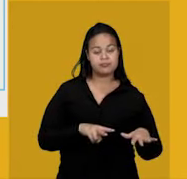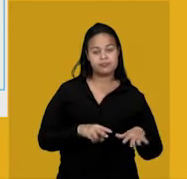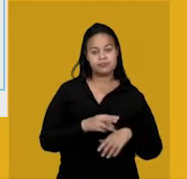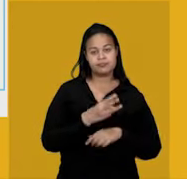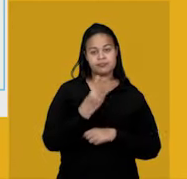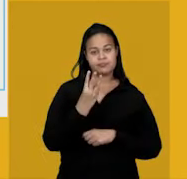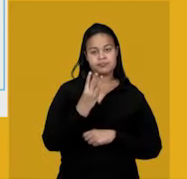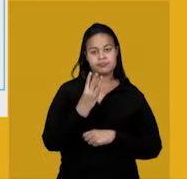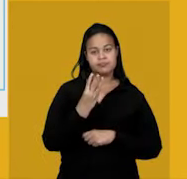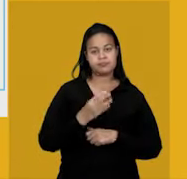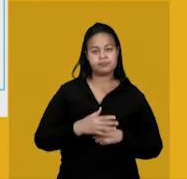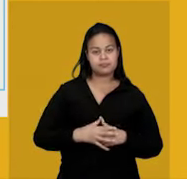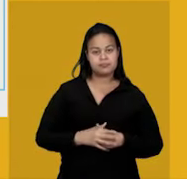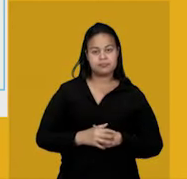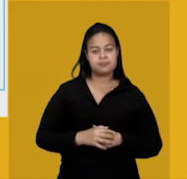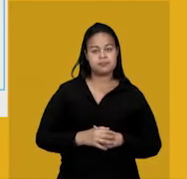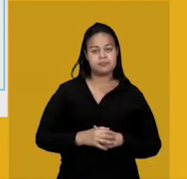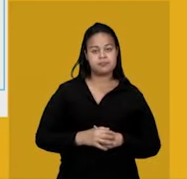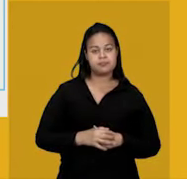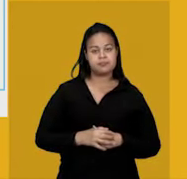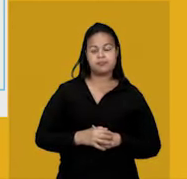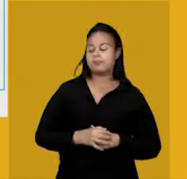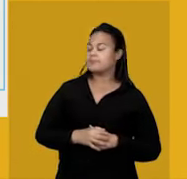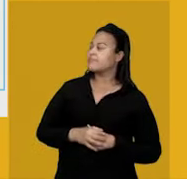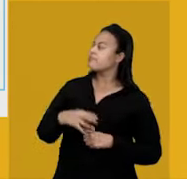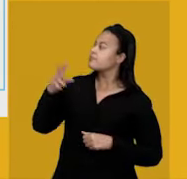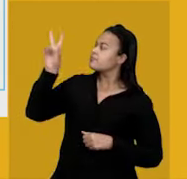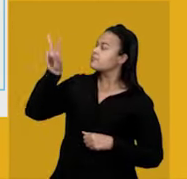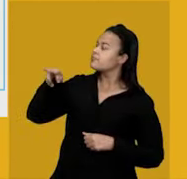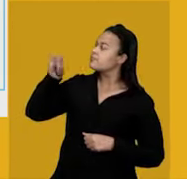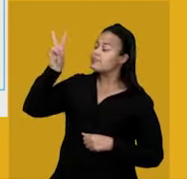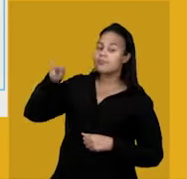3. Leia o texto a seguir.